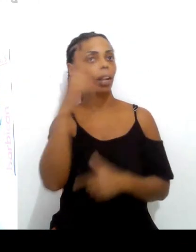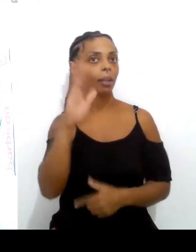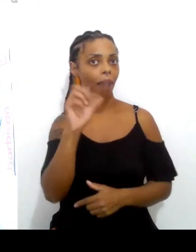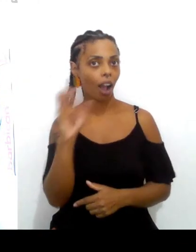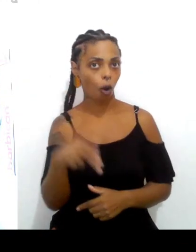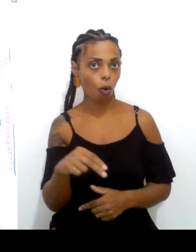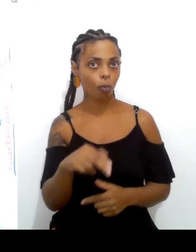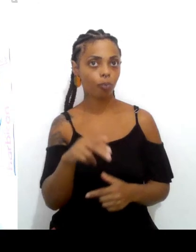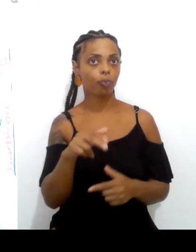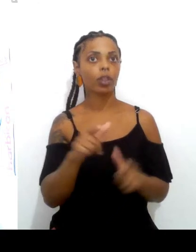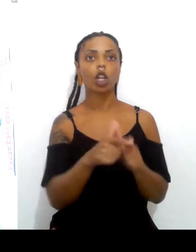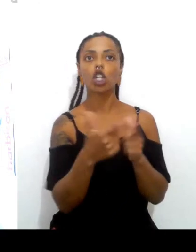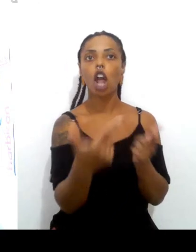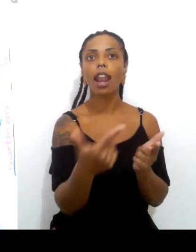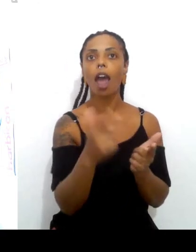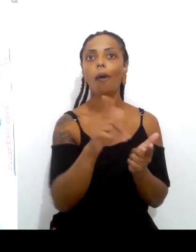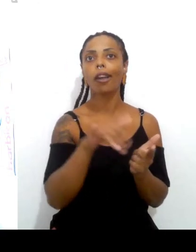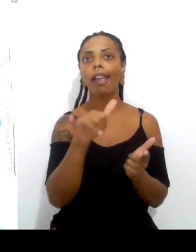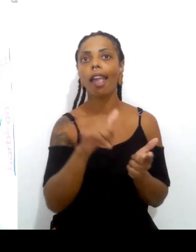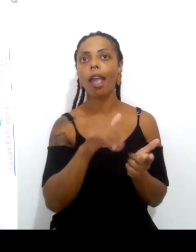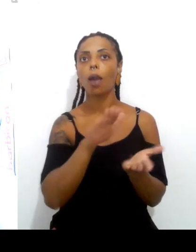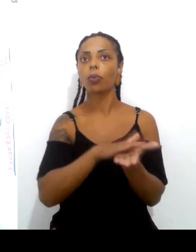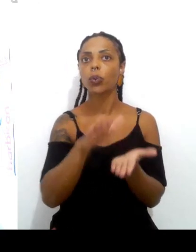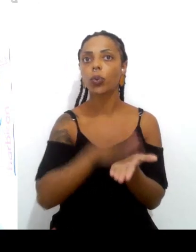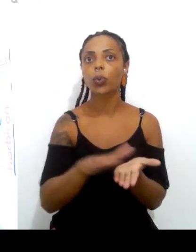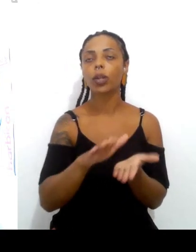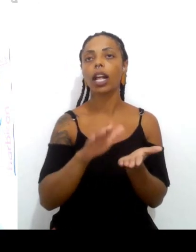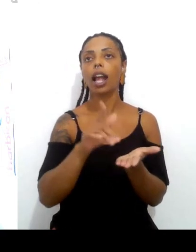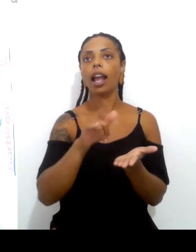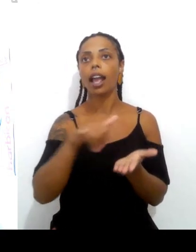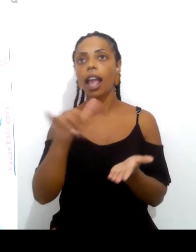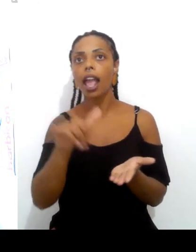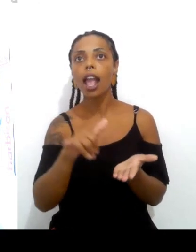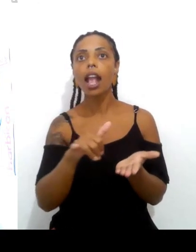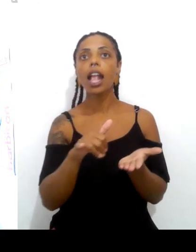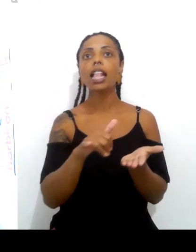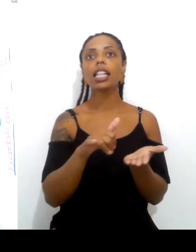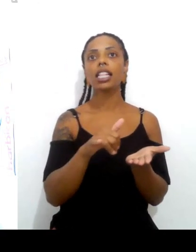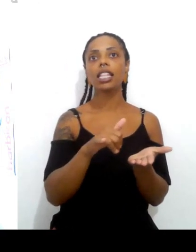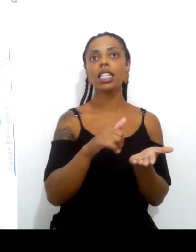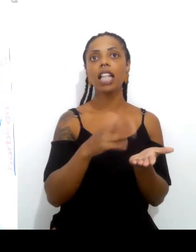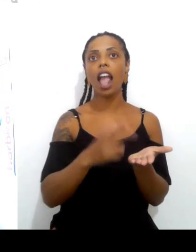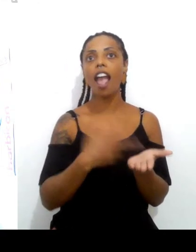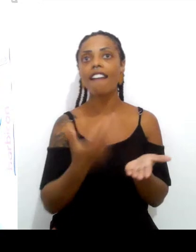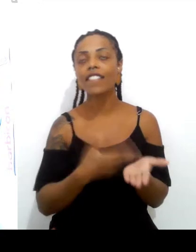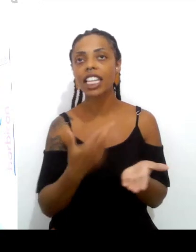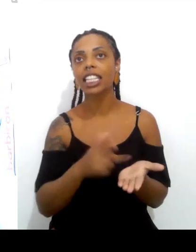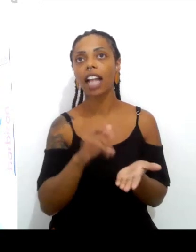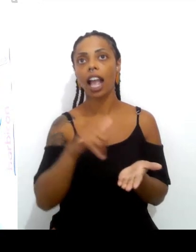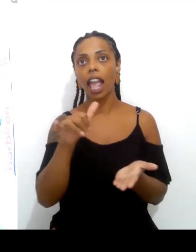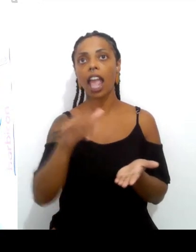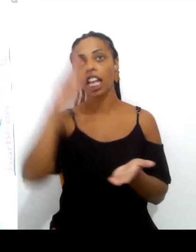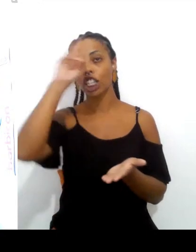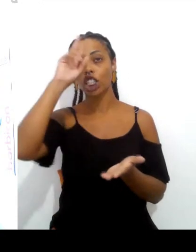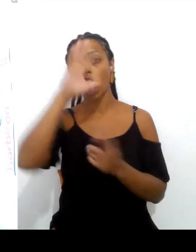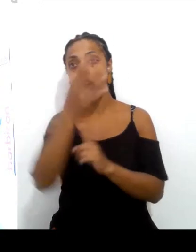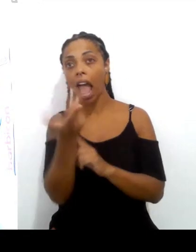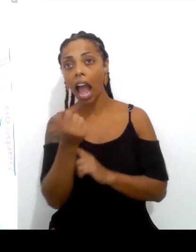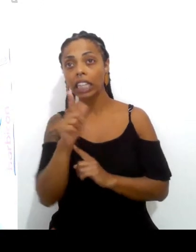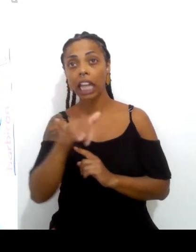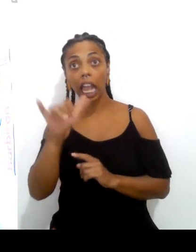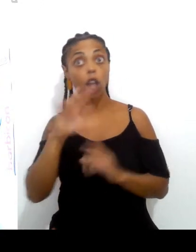jornais gays revistas gays histórias de arte gay que começaram a emergir naquela